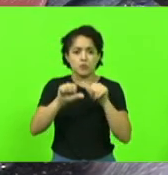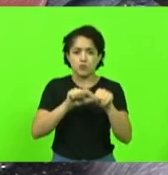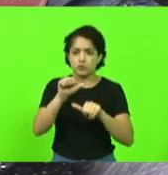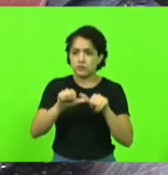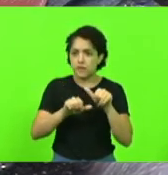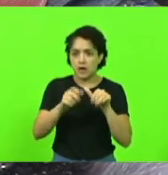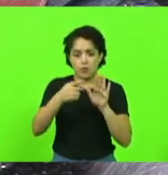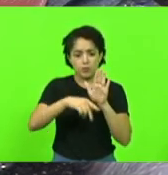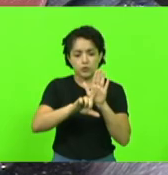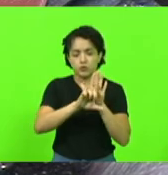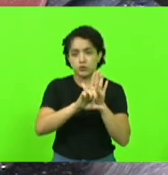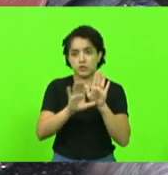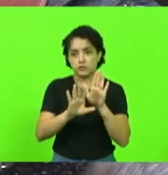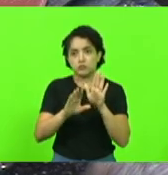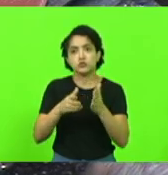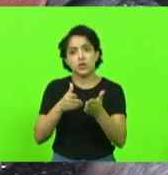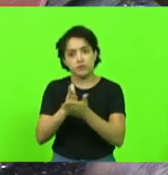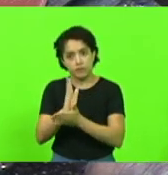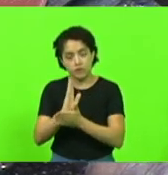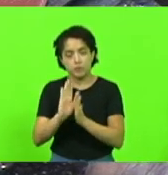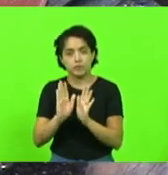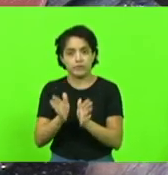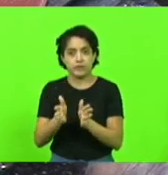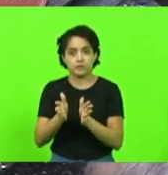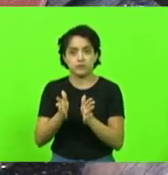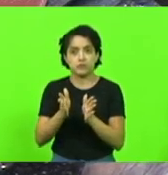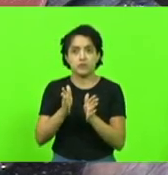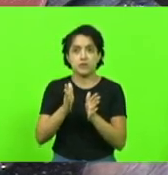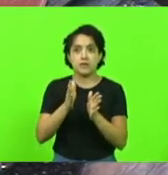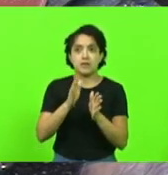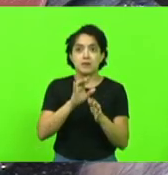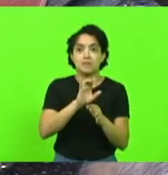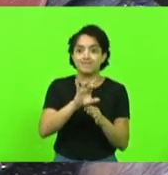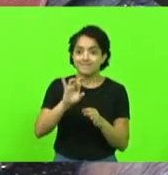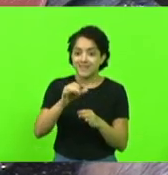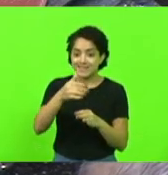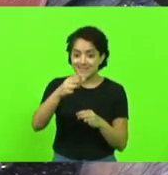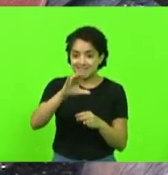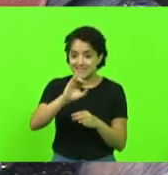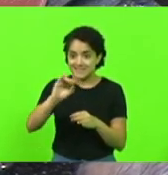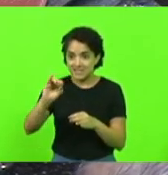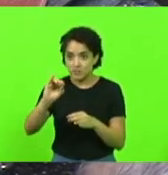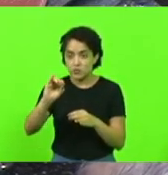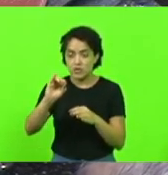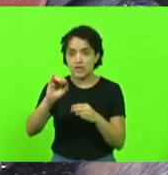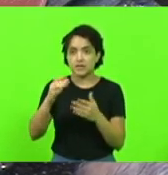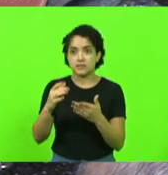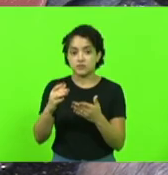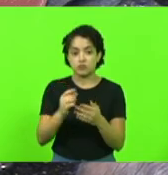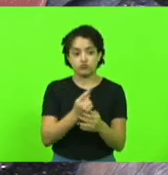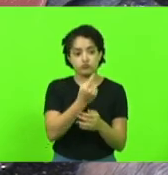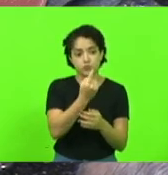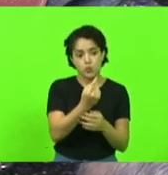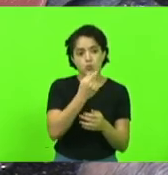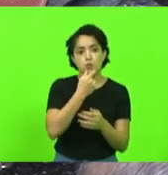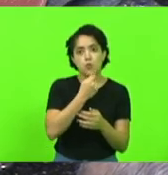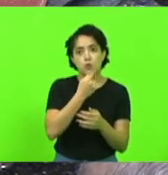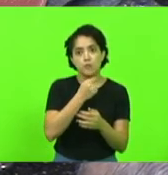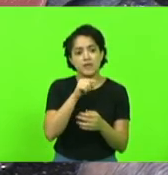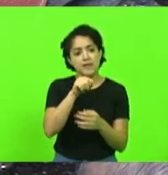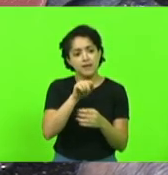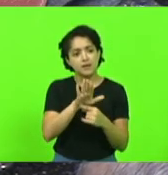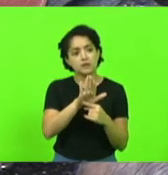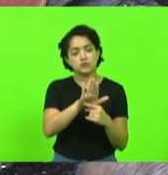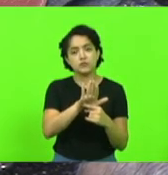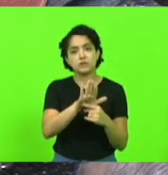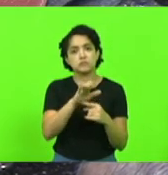Ismael, que já está aprovado. Se para cada 100 mulheres vítimas de violência tiver um único homem, por que ele não pode ser contemplado